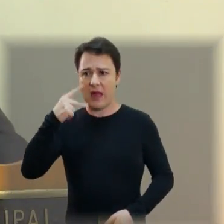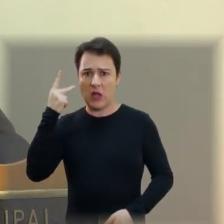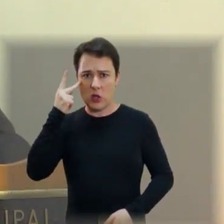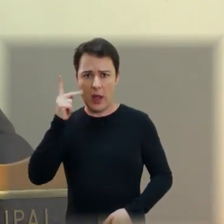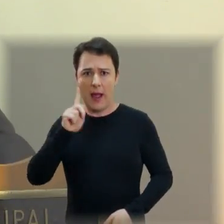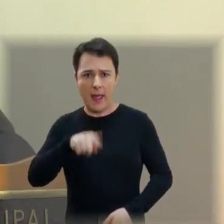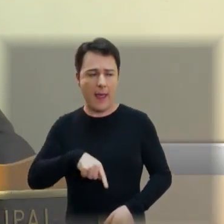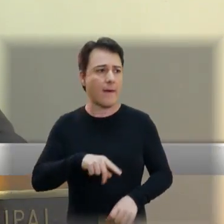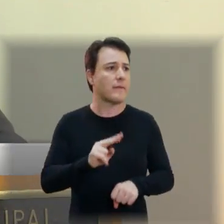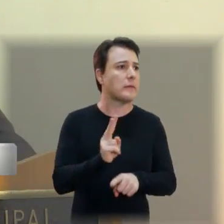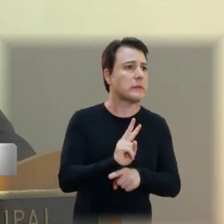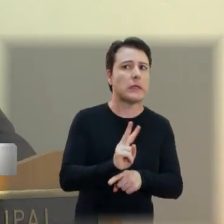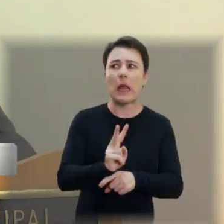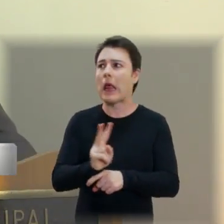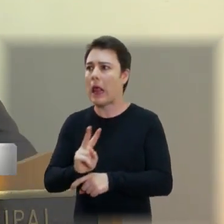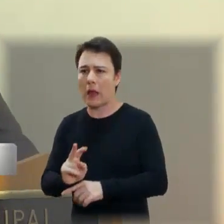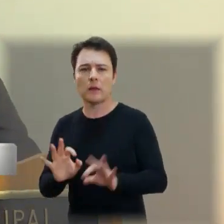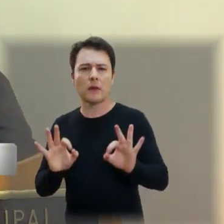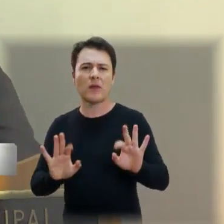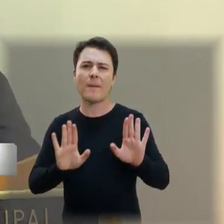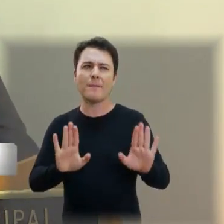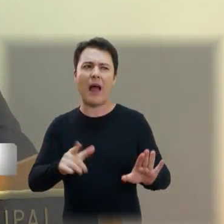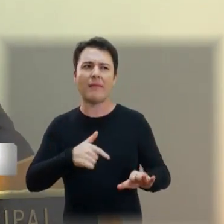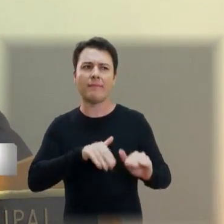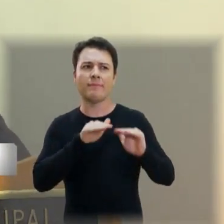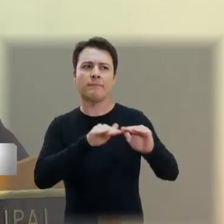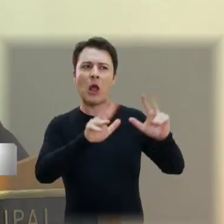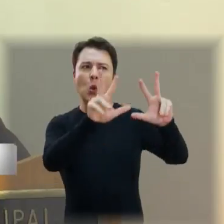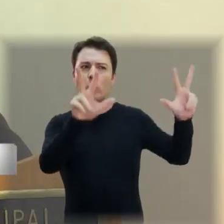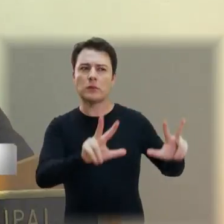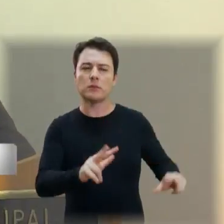não constranger. Eu quero